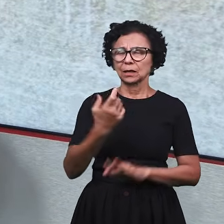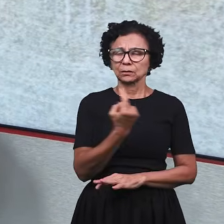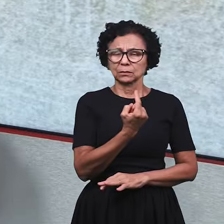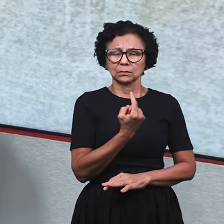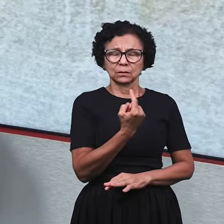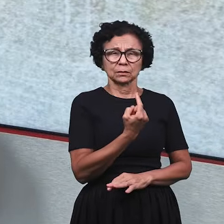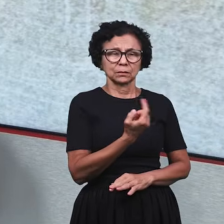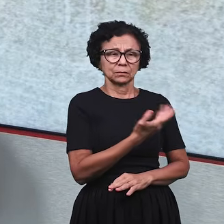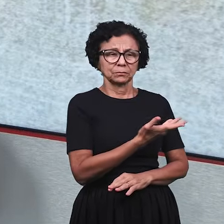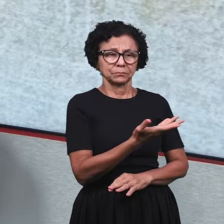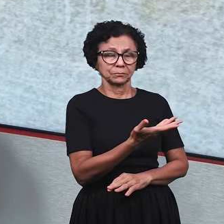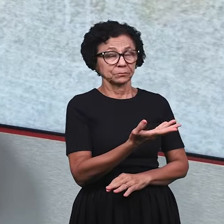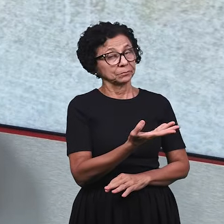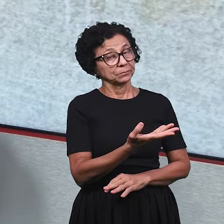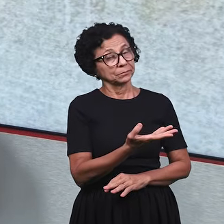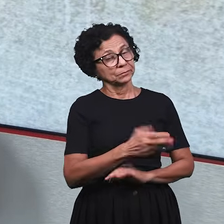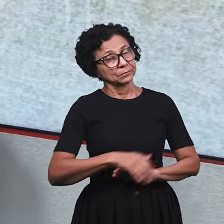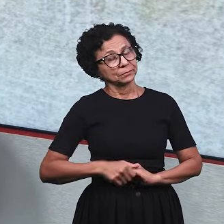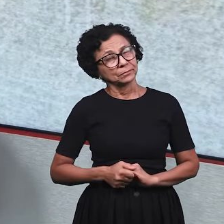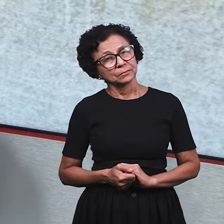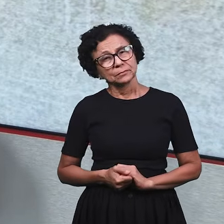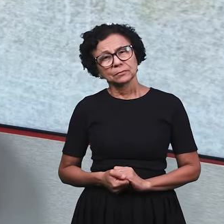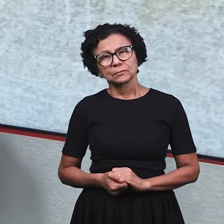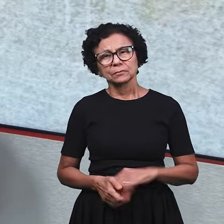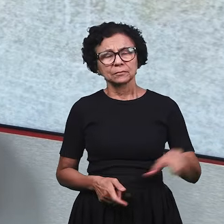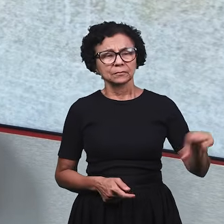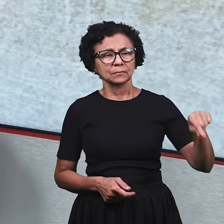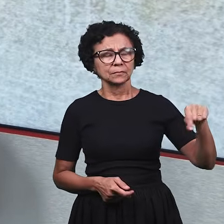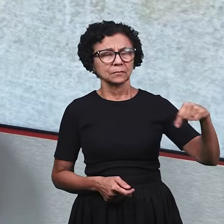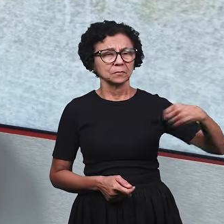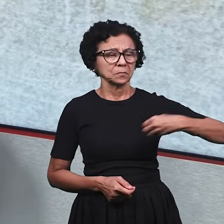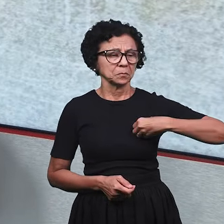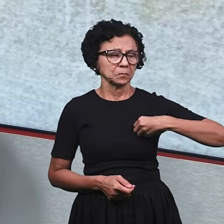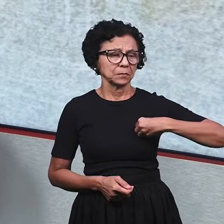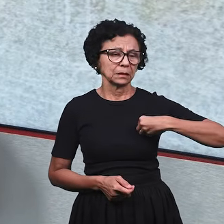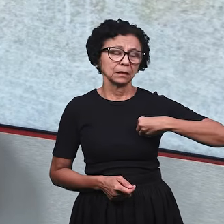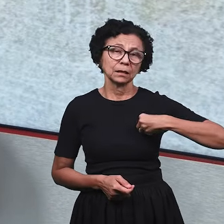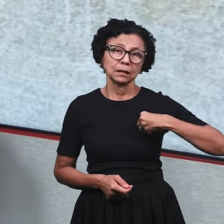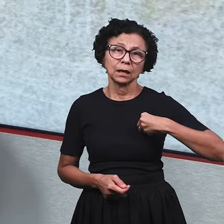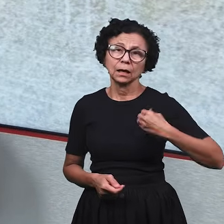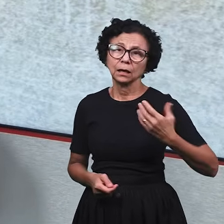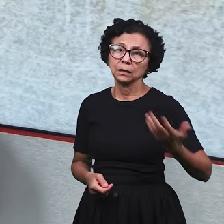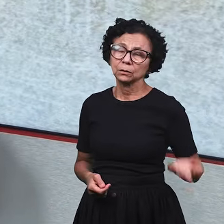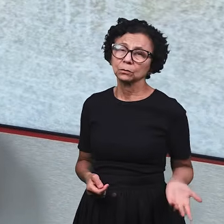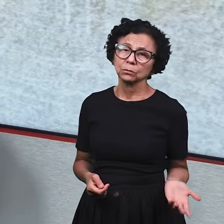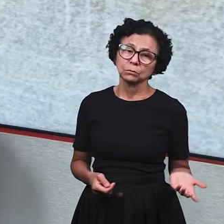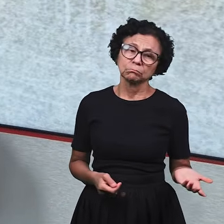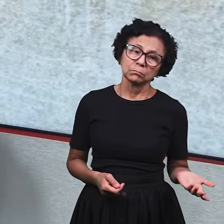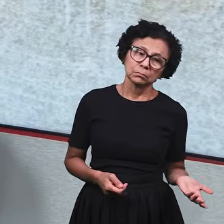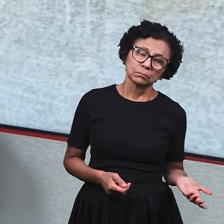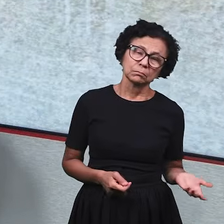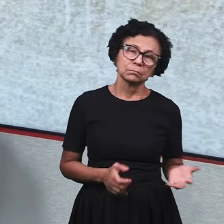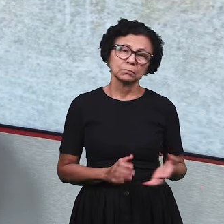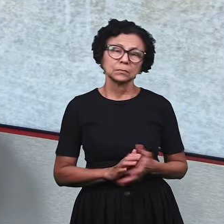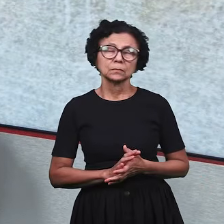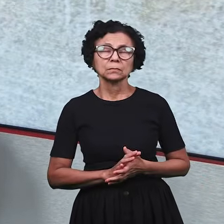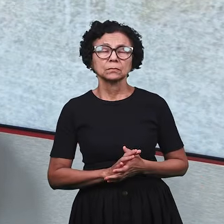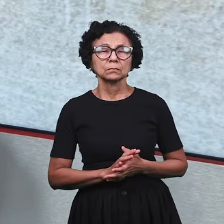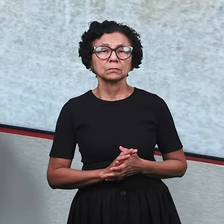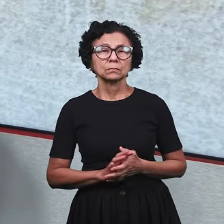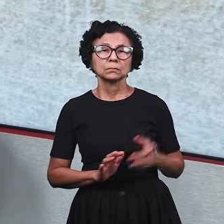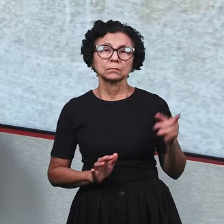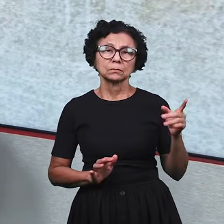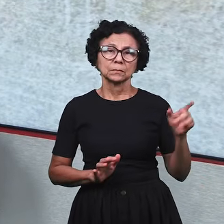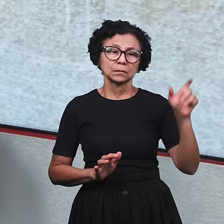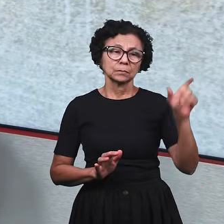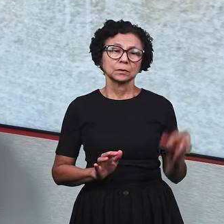sozinho. Sua opção pelo pecado criou naturalmente um antagonismo entre o homem e